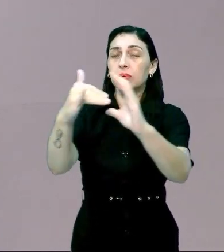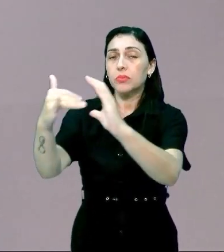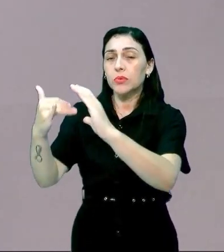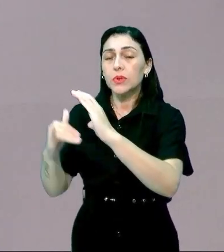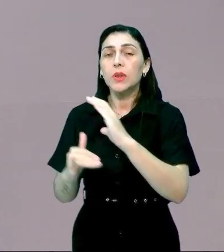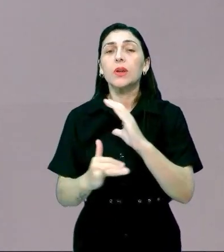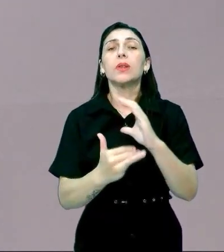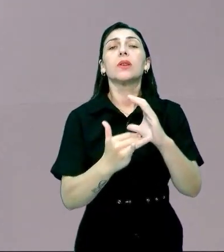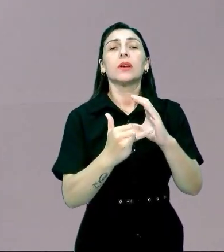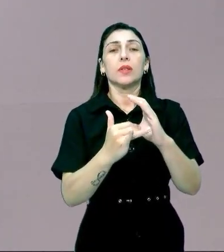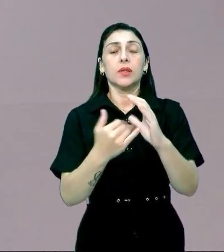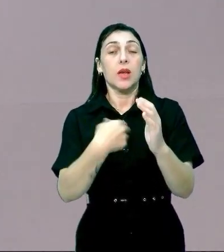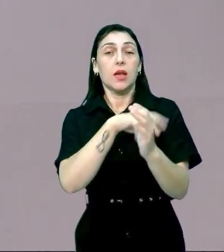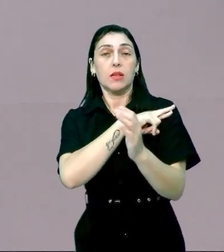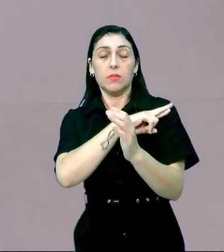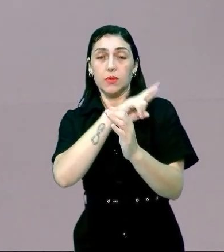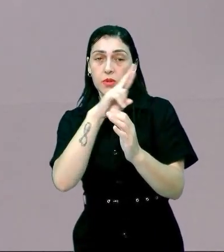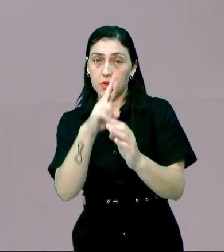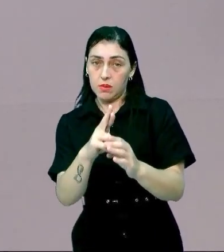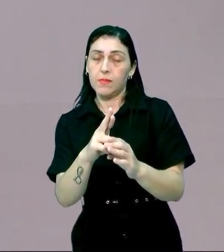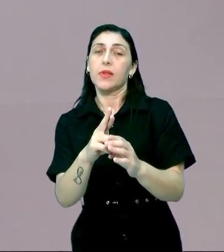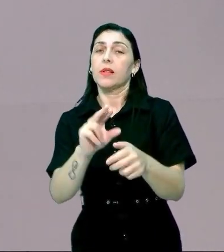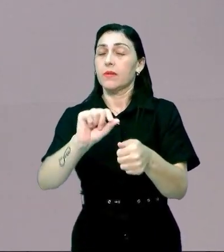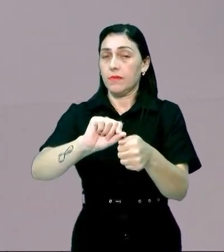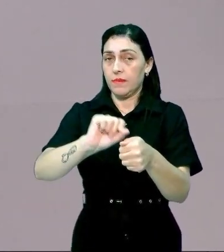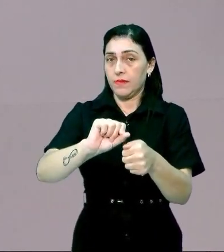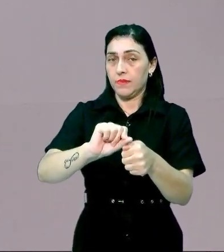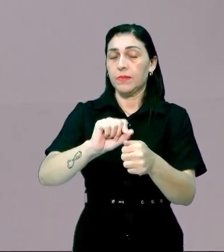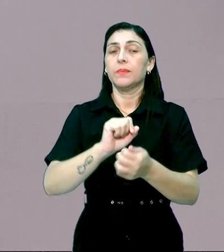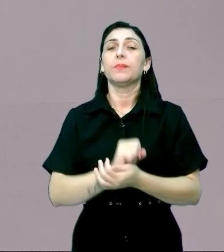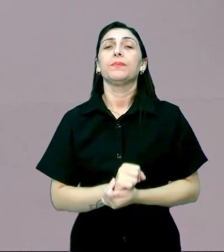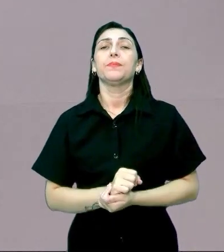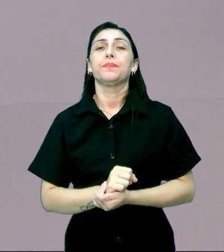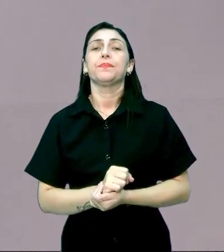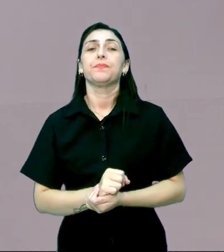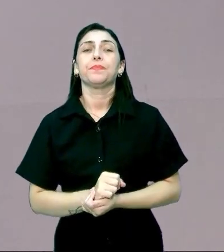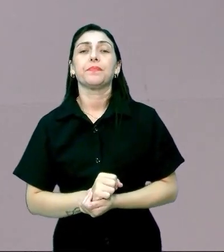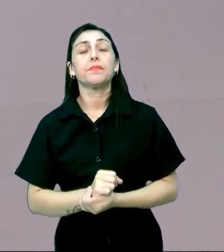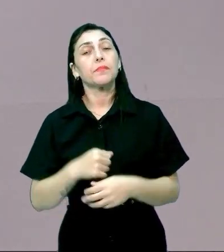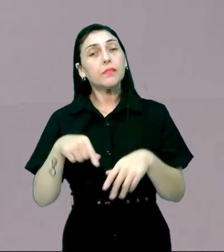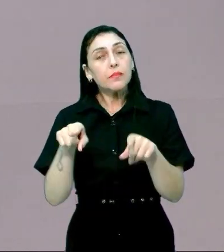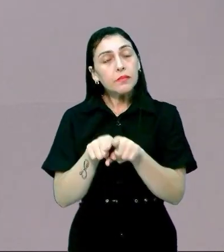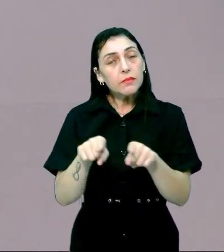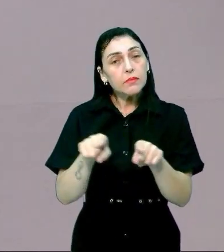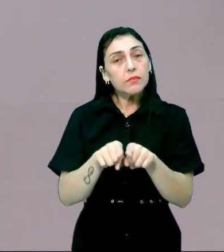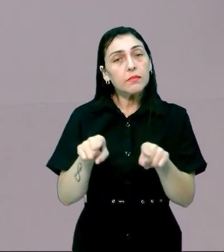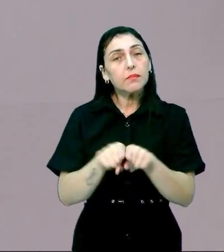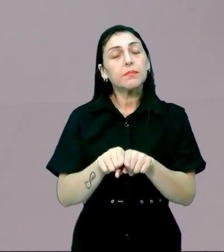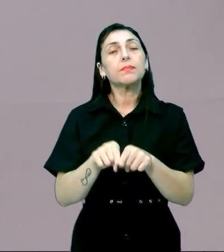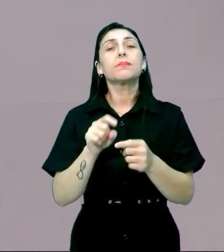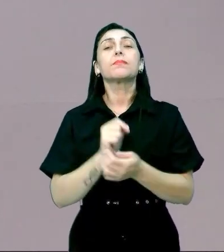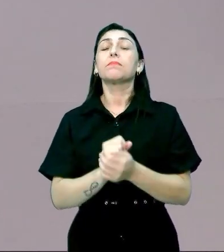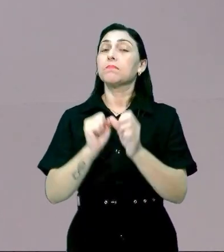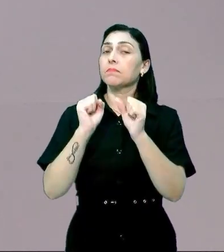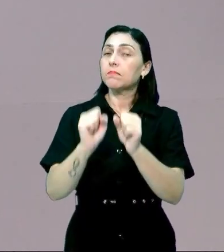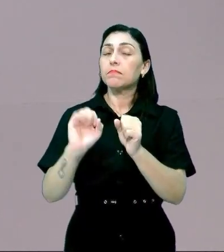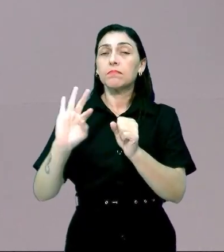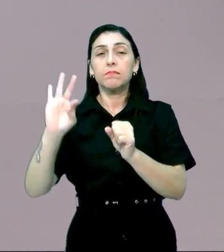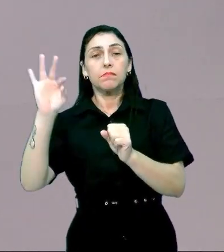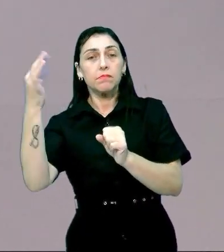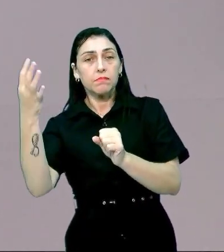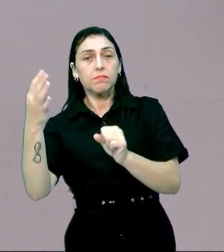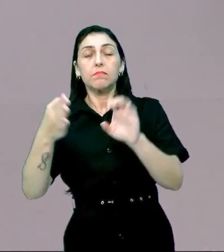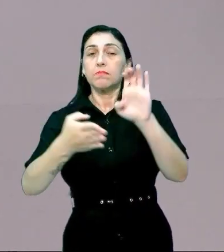de tarefas, de responsabilidades a serem feitas. Da mesma forma que isso também pode